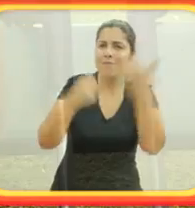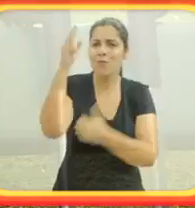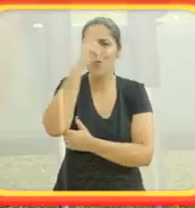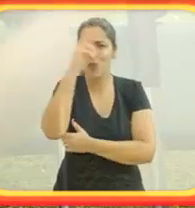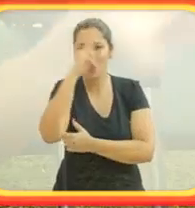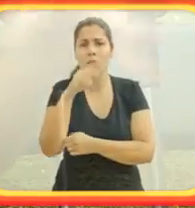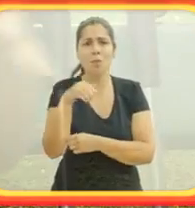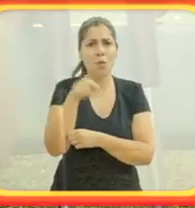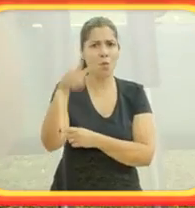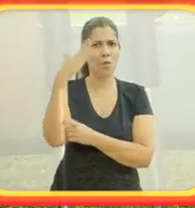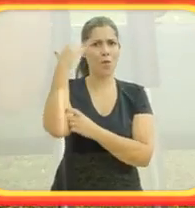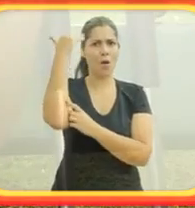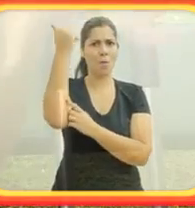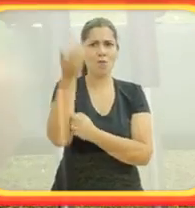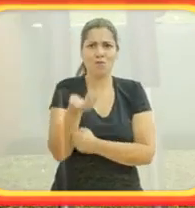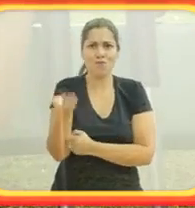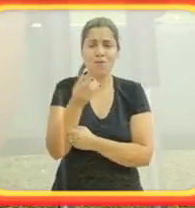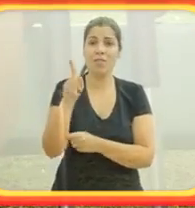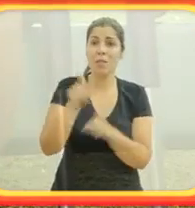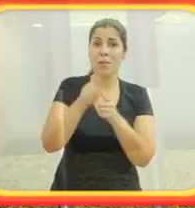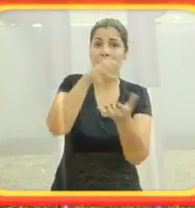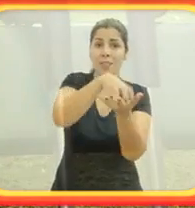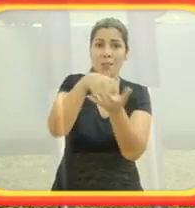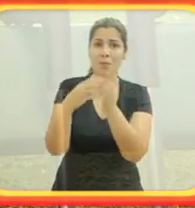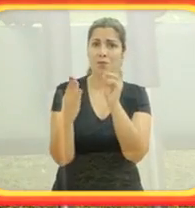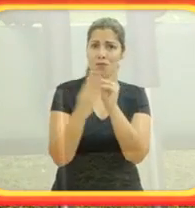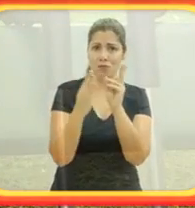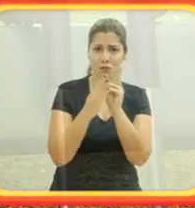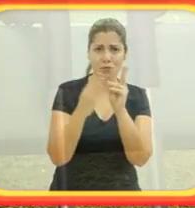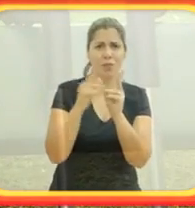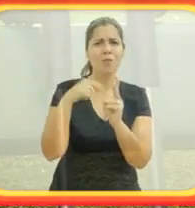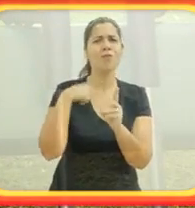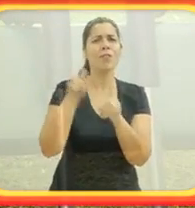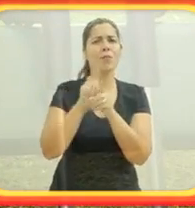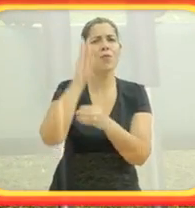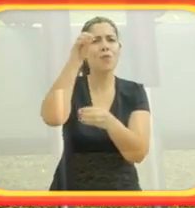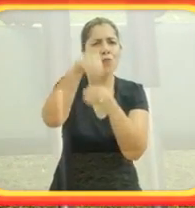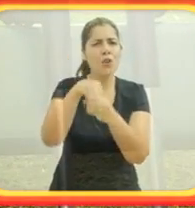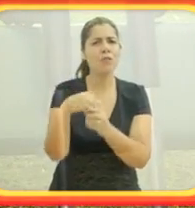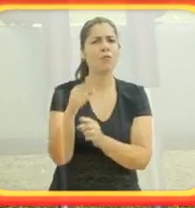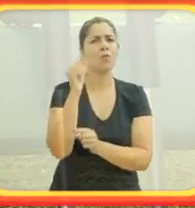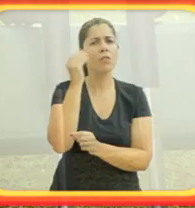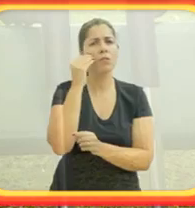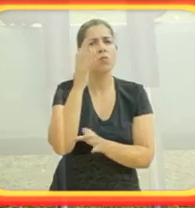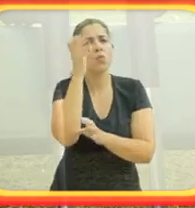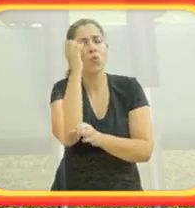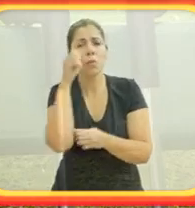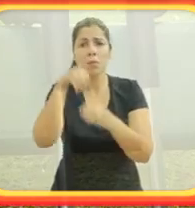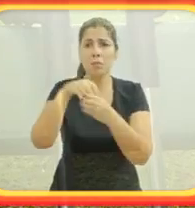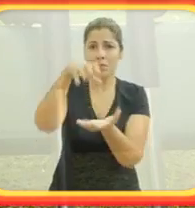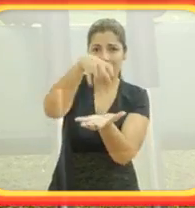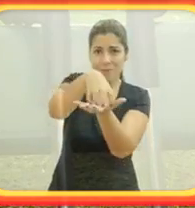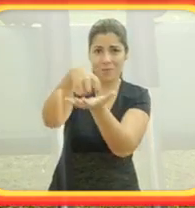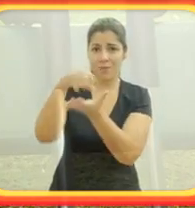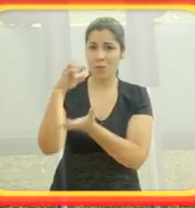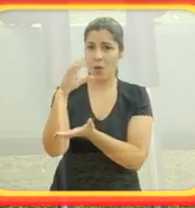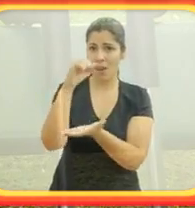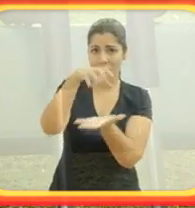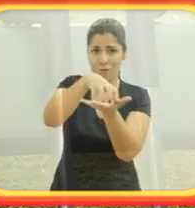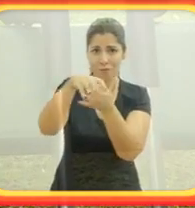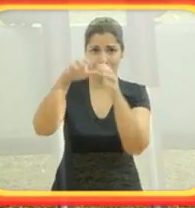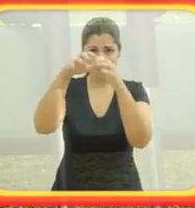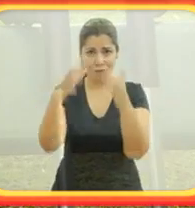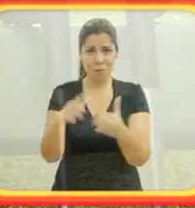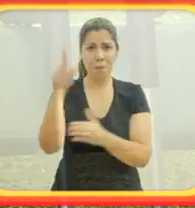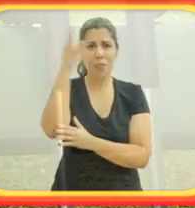aí contava a história de um mendigo famoso. Mas sempre tribos indígenas, já fui também